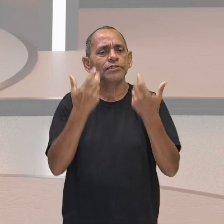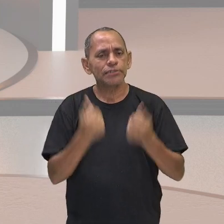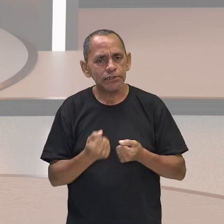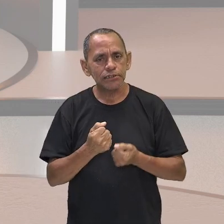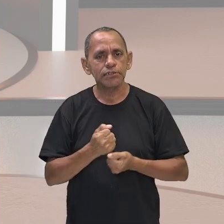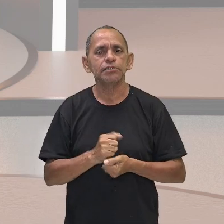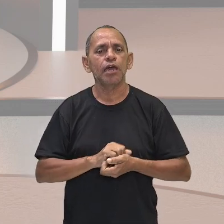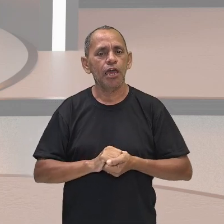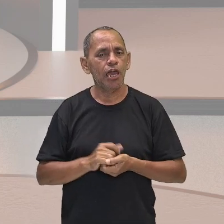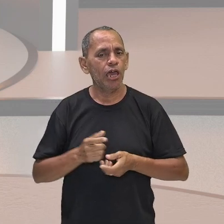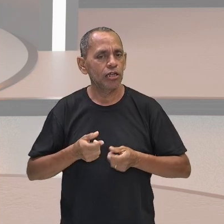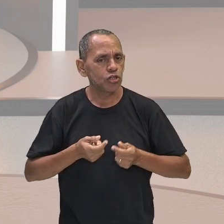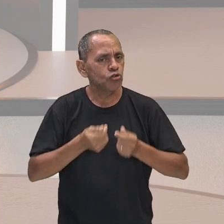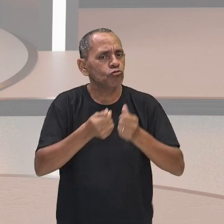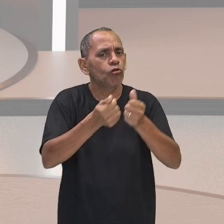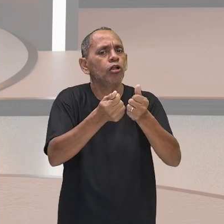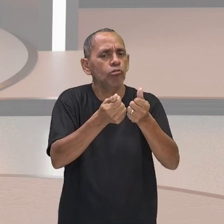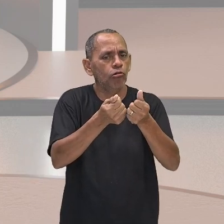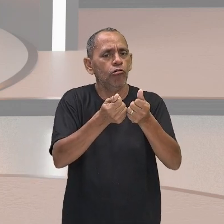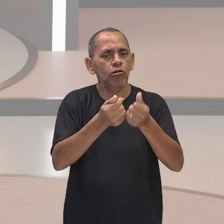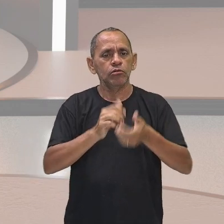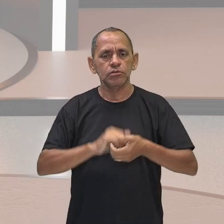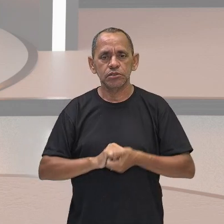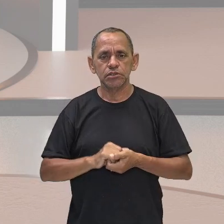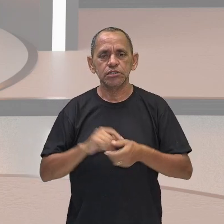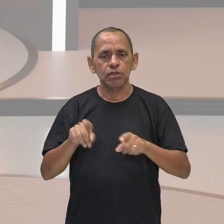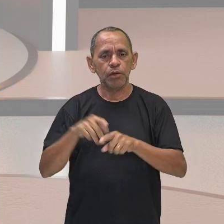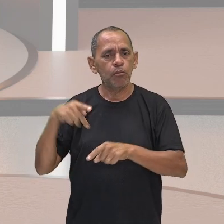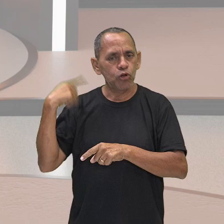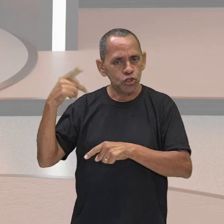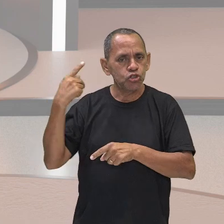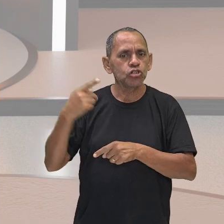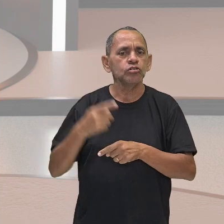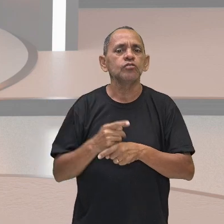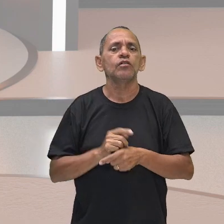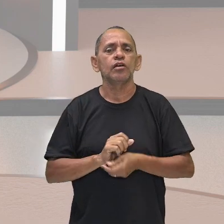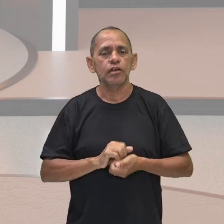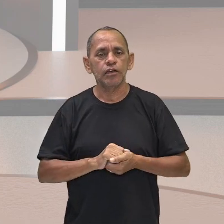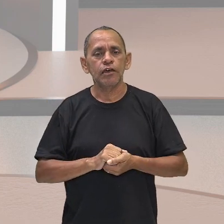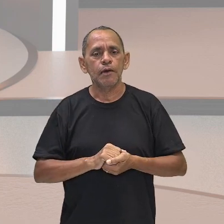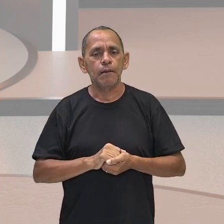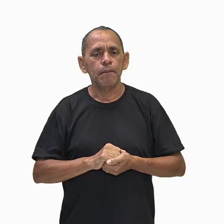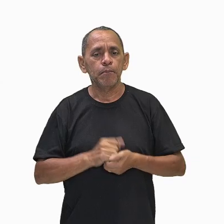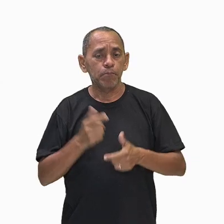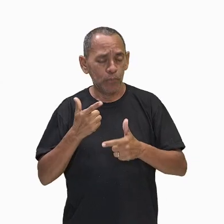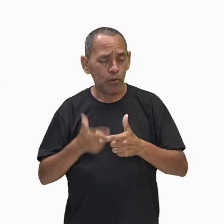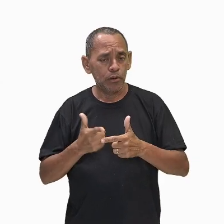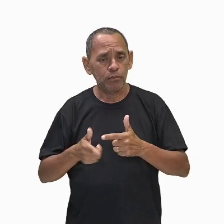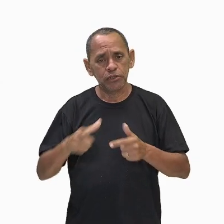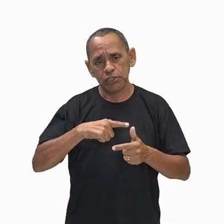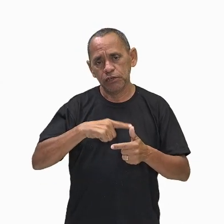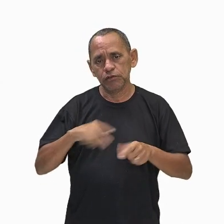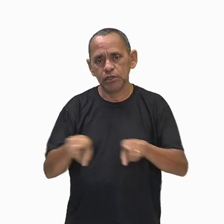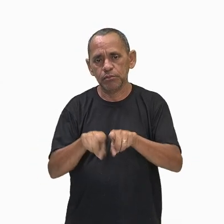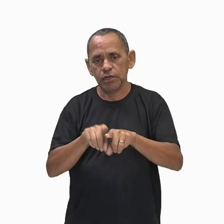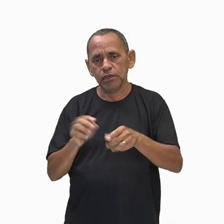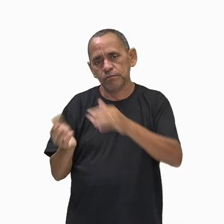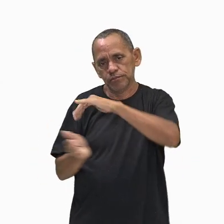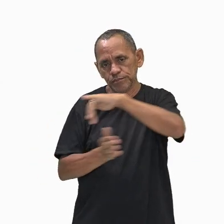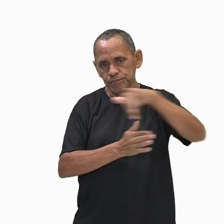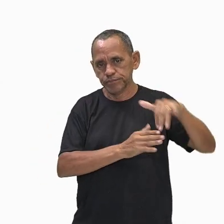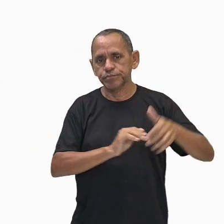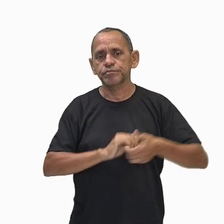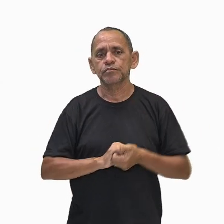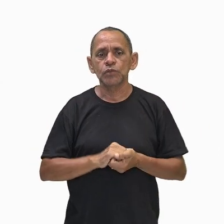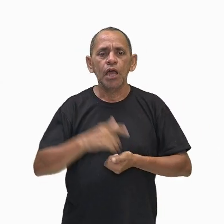já ficam também chateados, não é mesmo, politicamente também com este imperador. E vamos adiante, olha só, então a